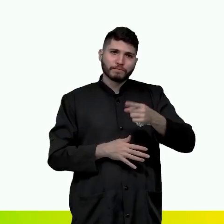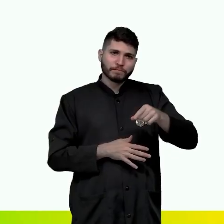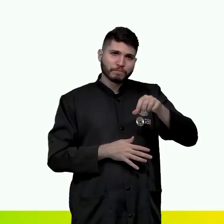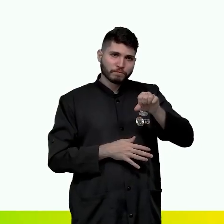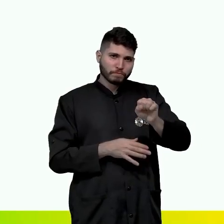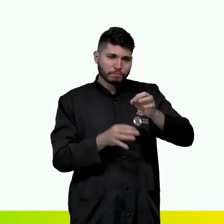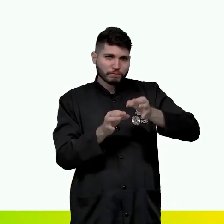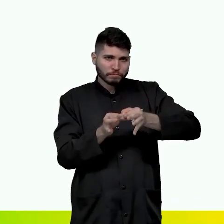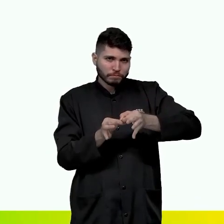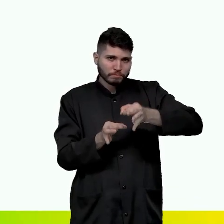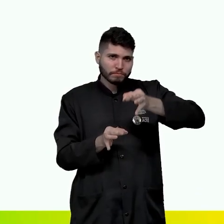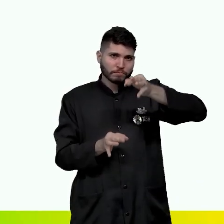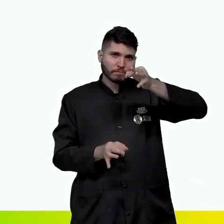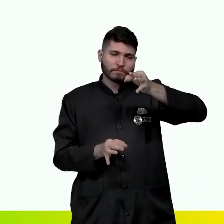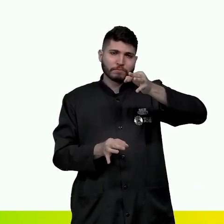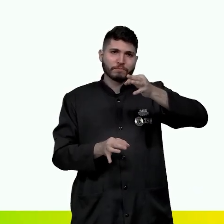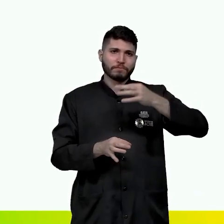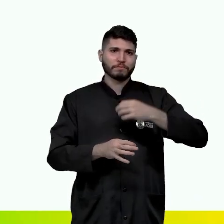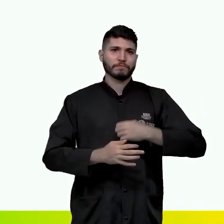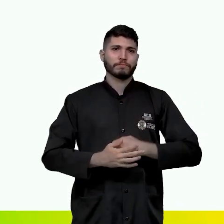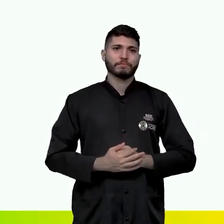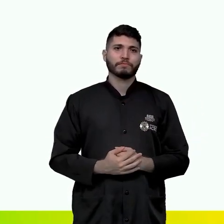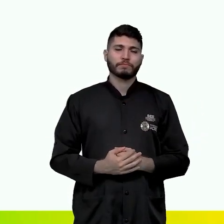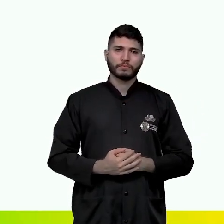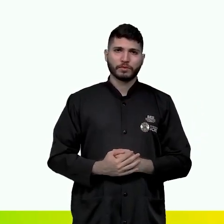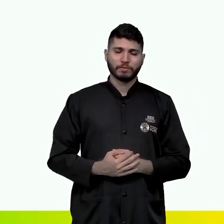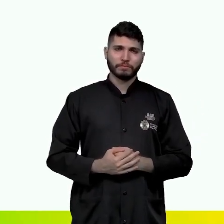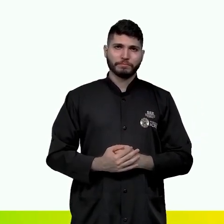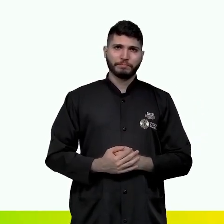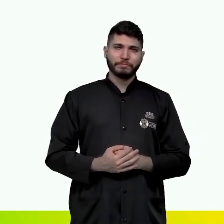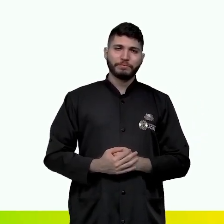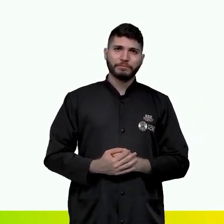são as